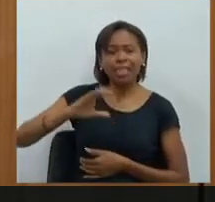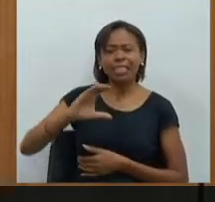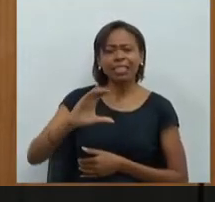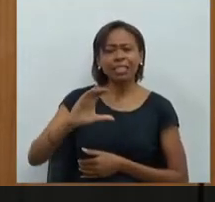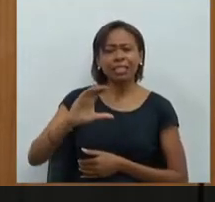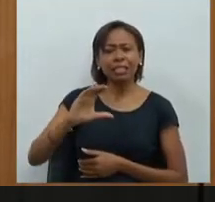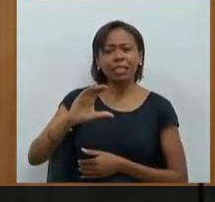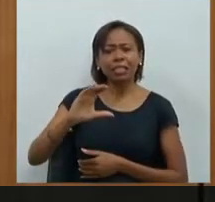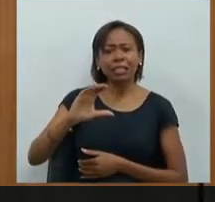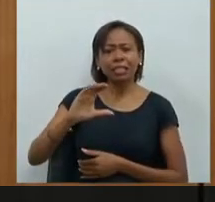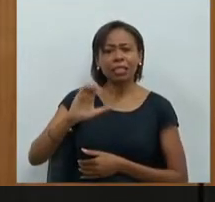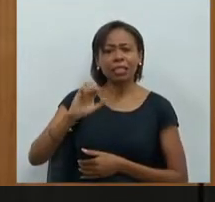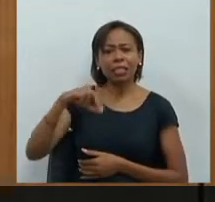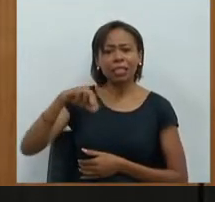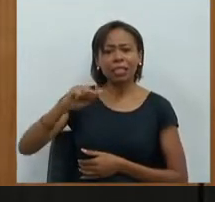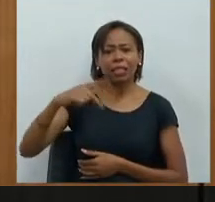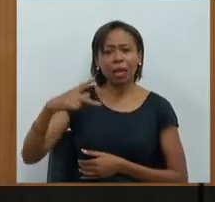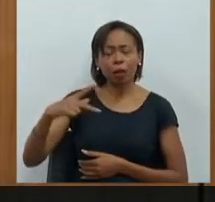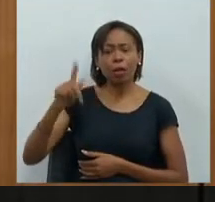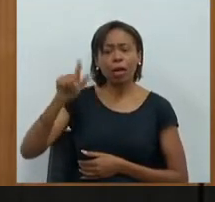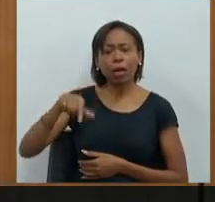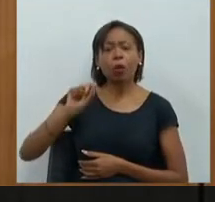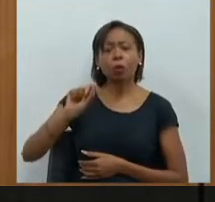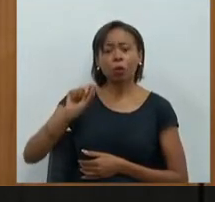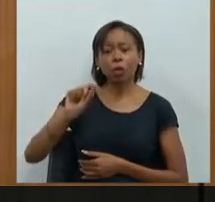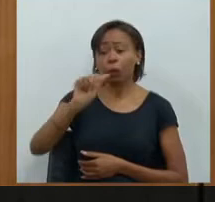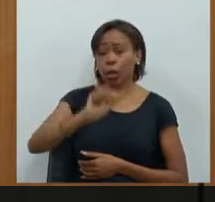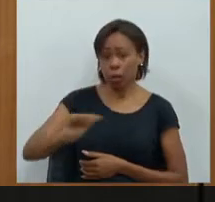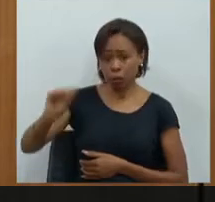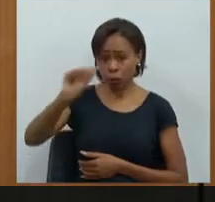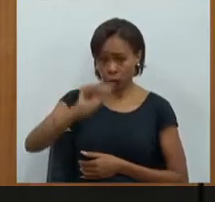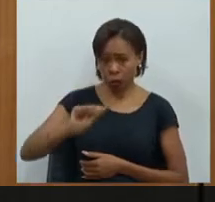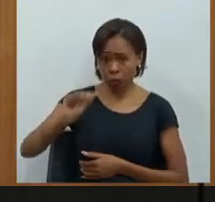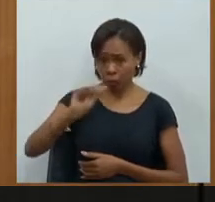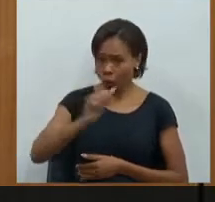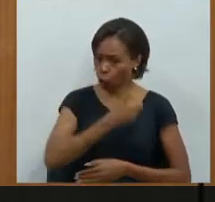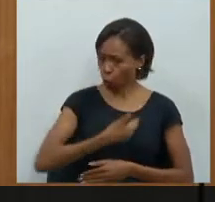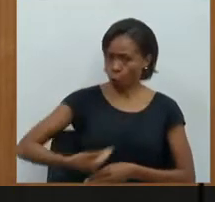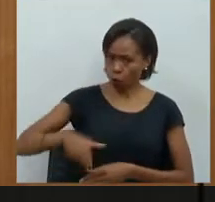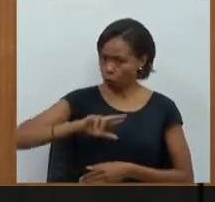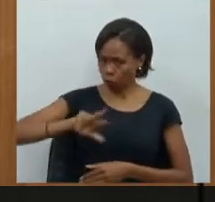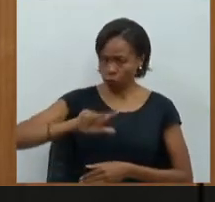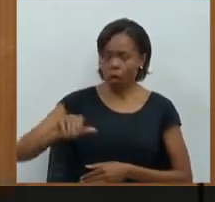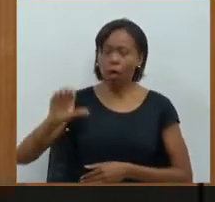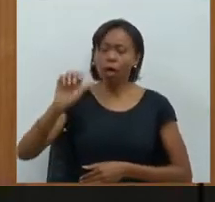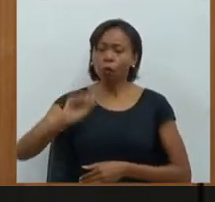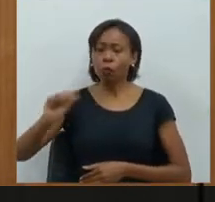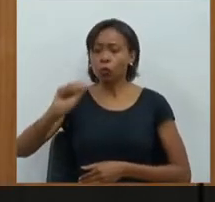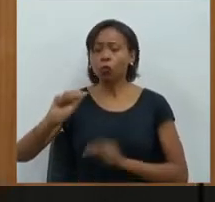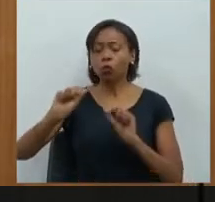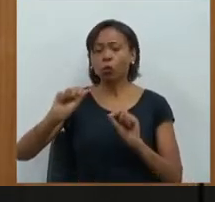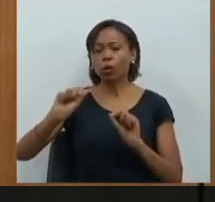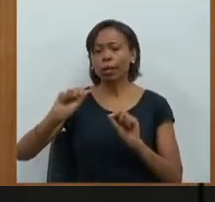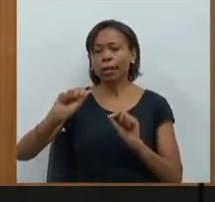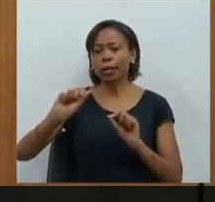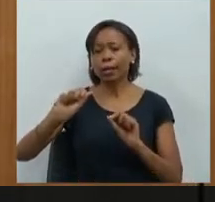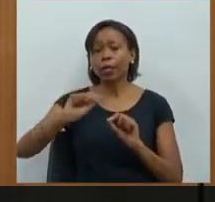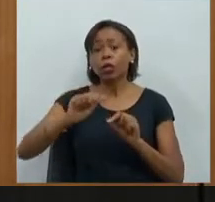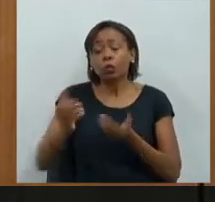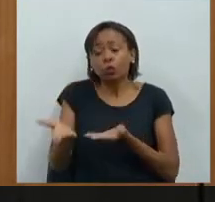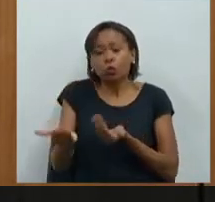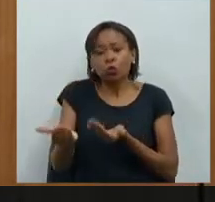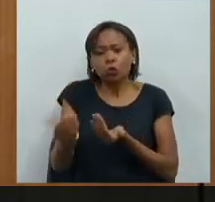uma associação, é uma organização não governamental que atua na área do programa Jovem